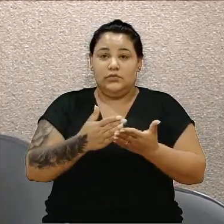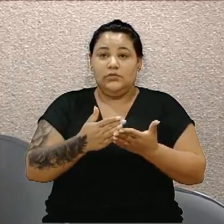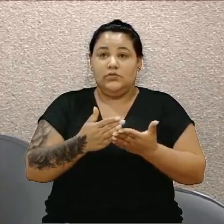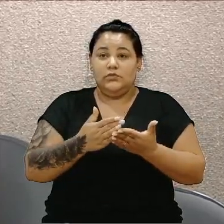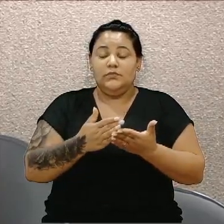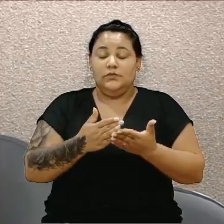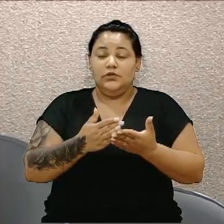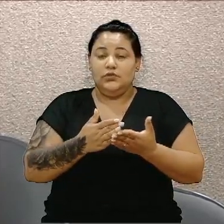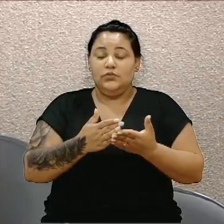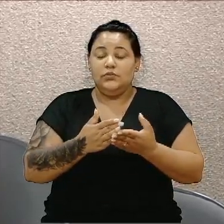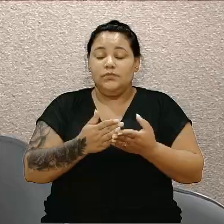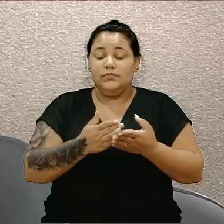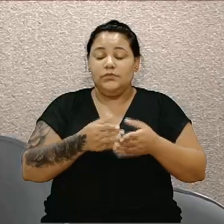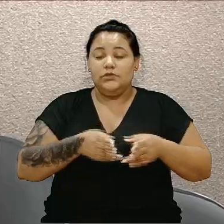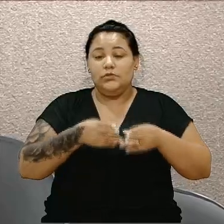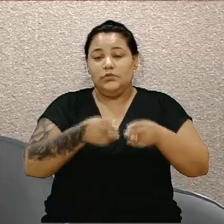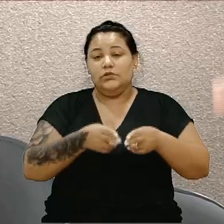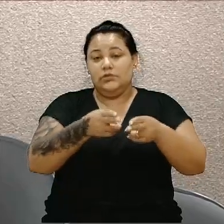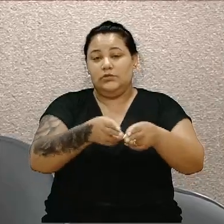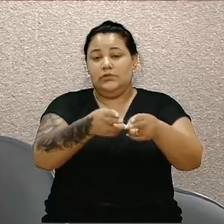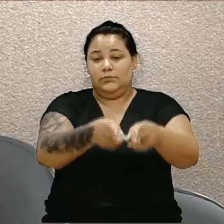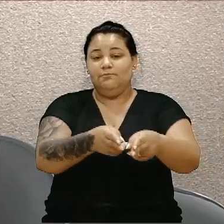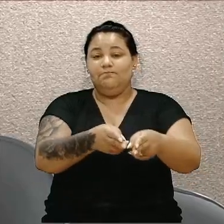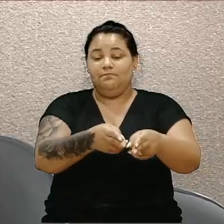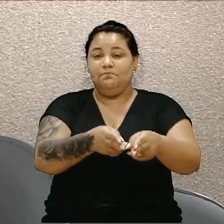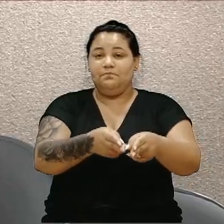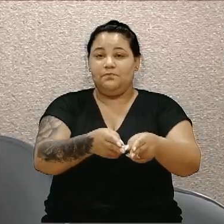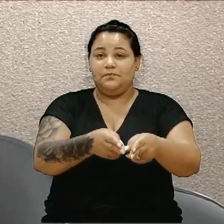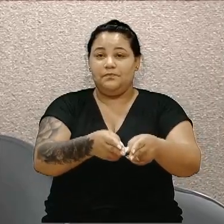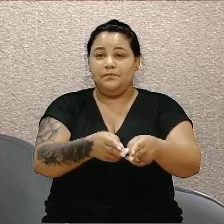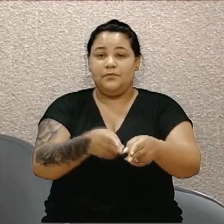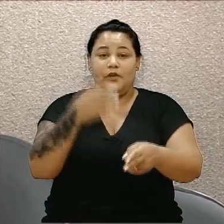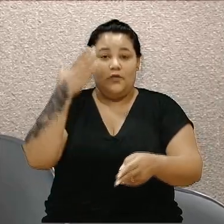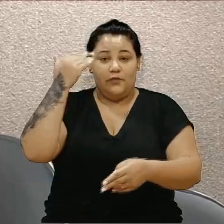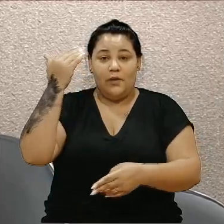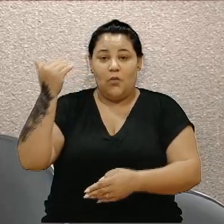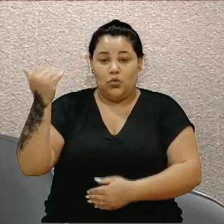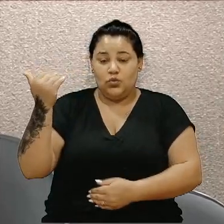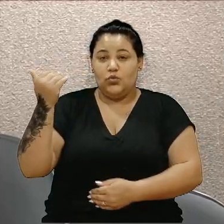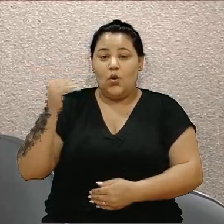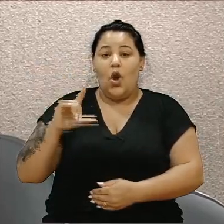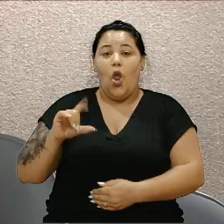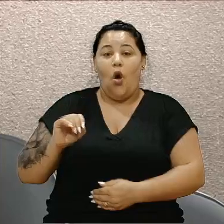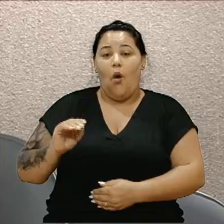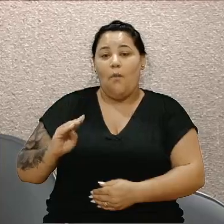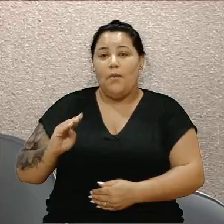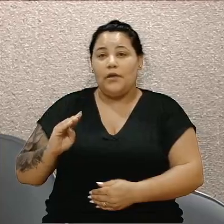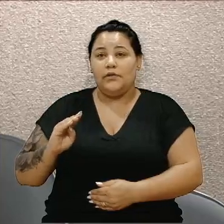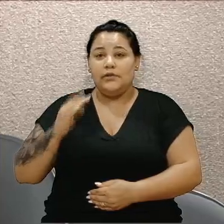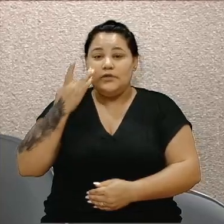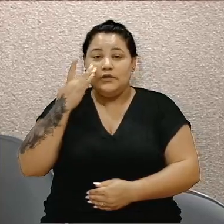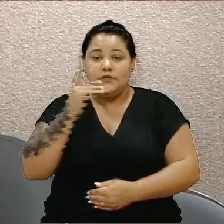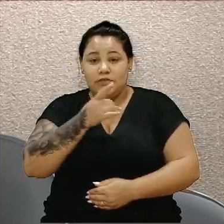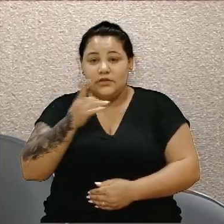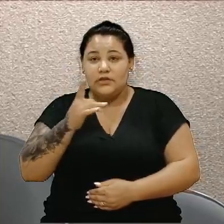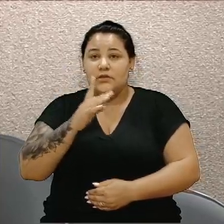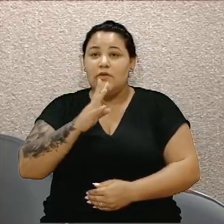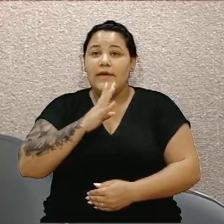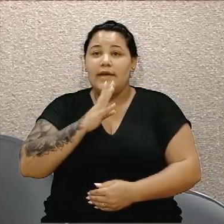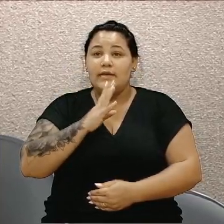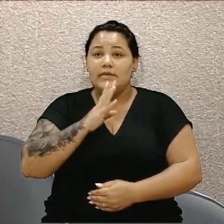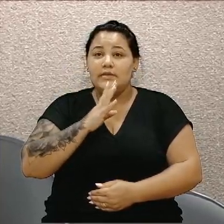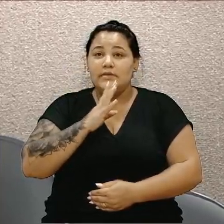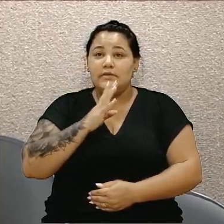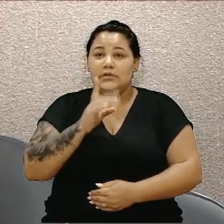trilhos. E com o famoso lobby, né? Não sei se todos conhecem o que é lobby,